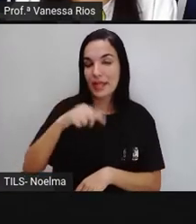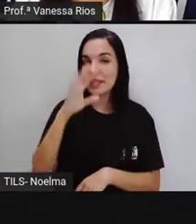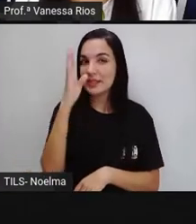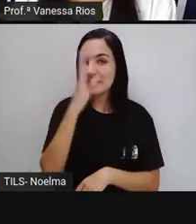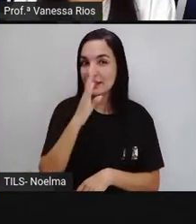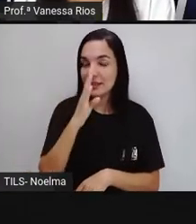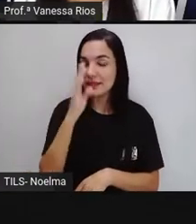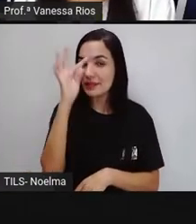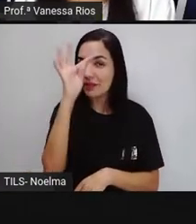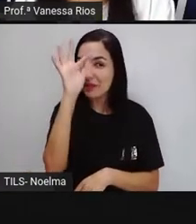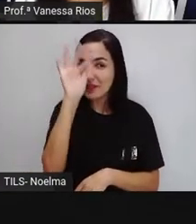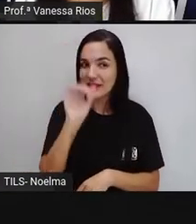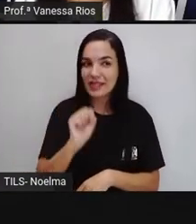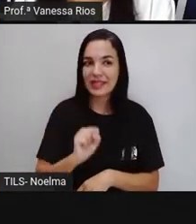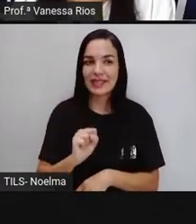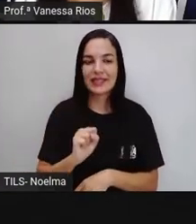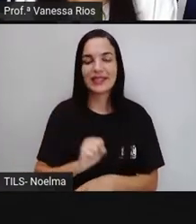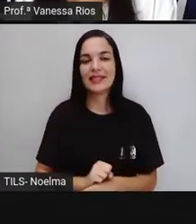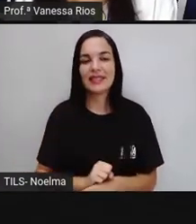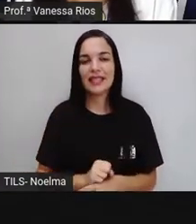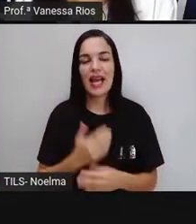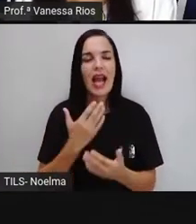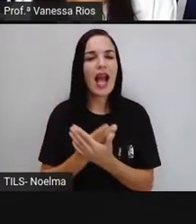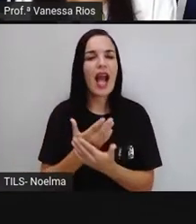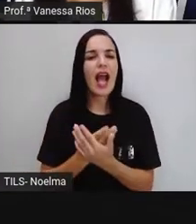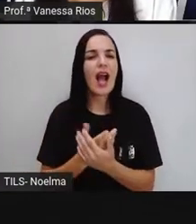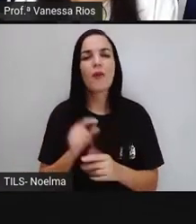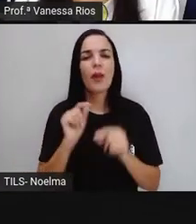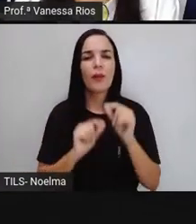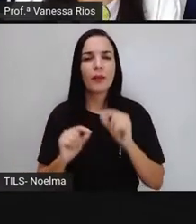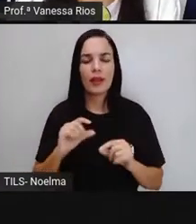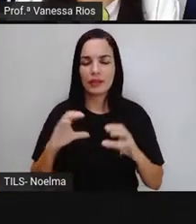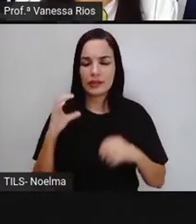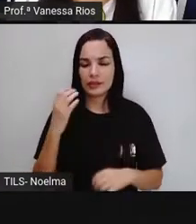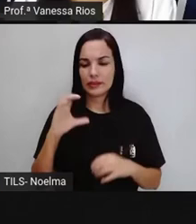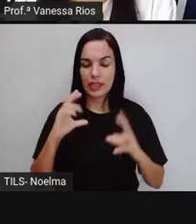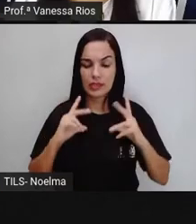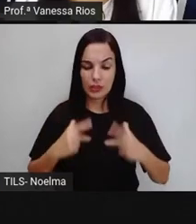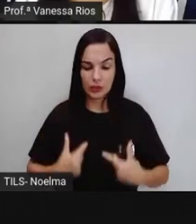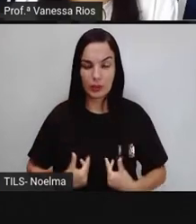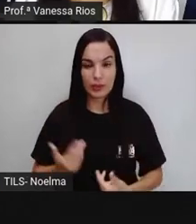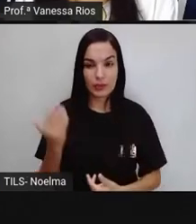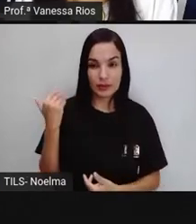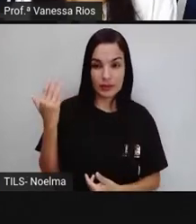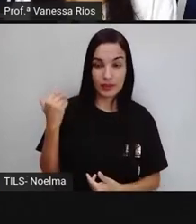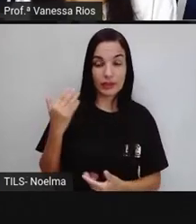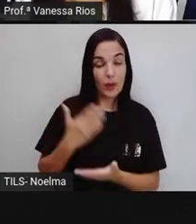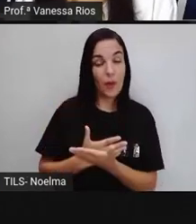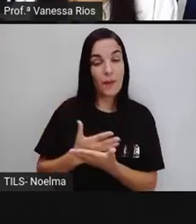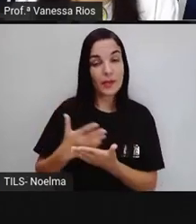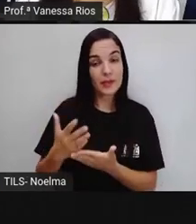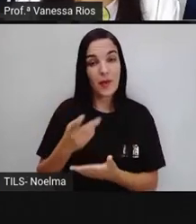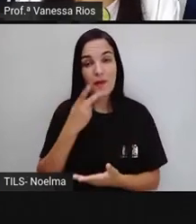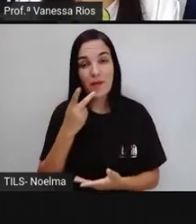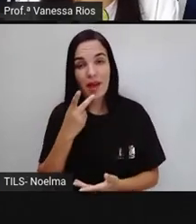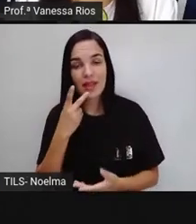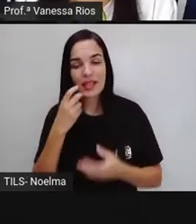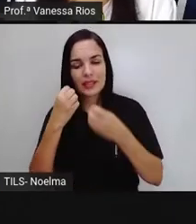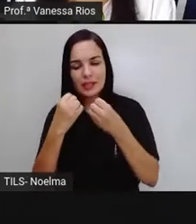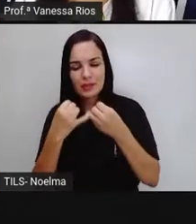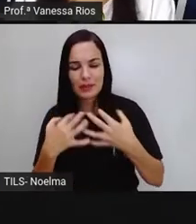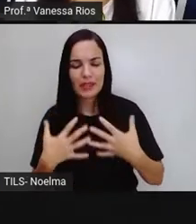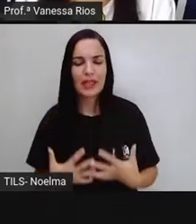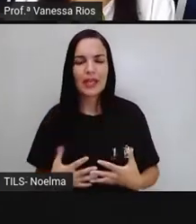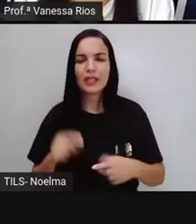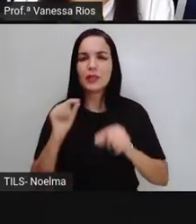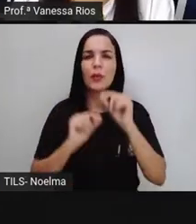de nossa cidade. Na aula aí, não é de ciências humanas anterior, a Pró começou falando e explicando